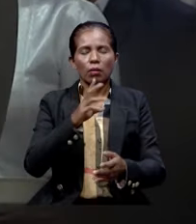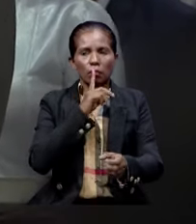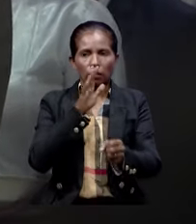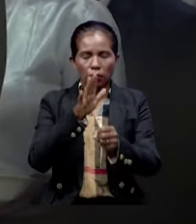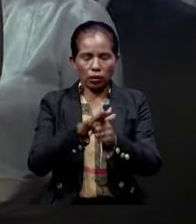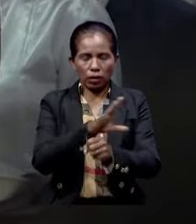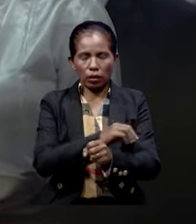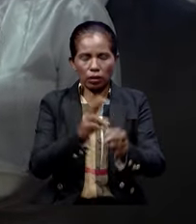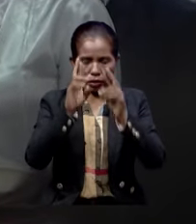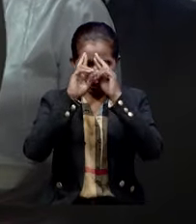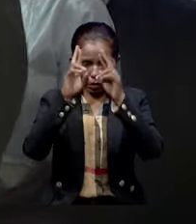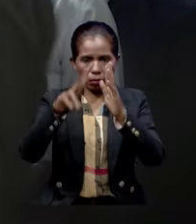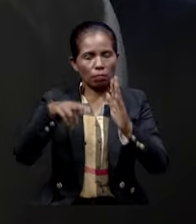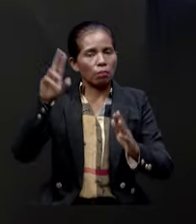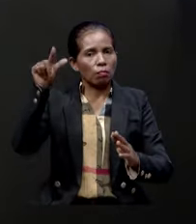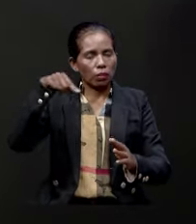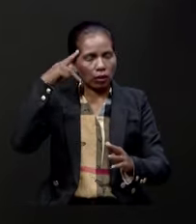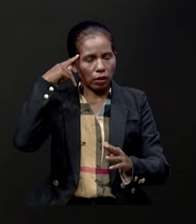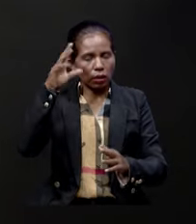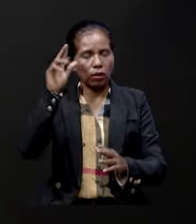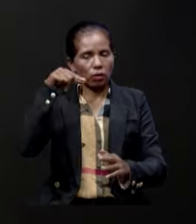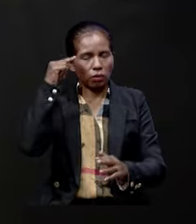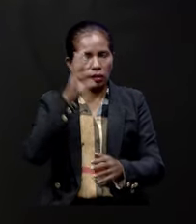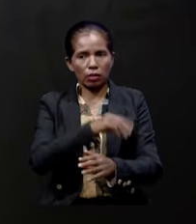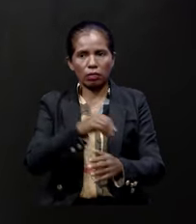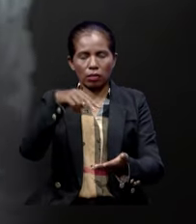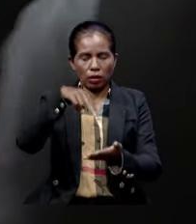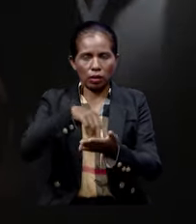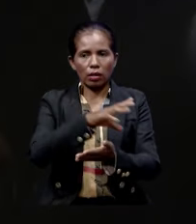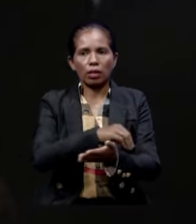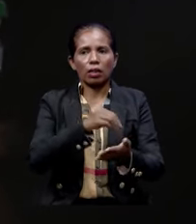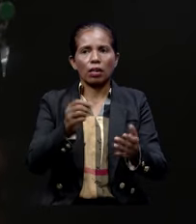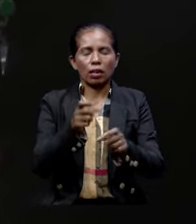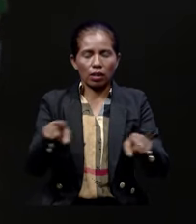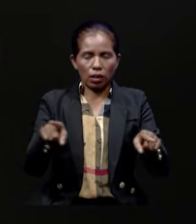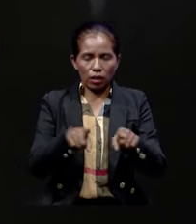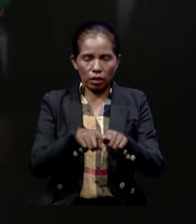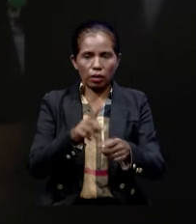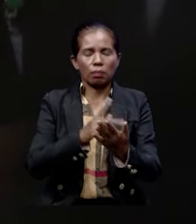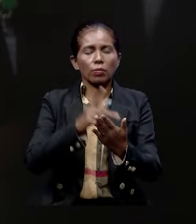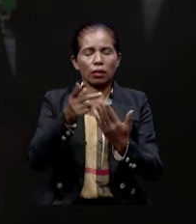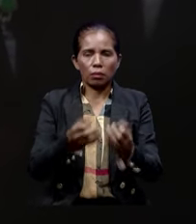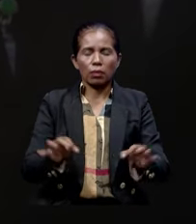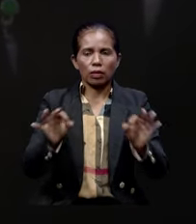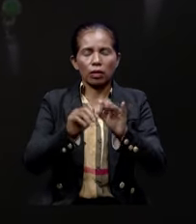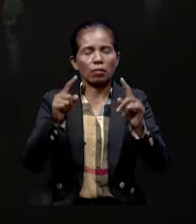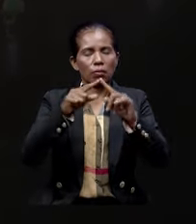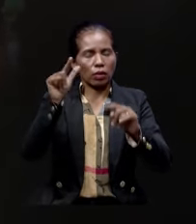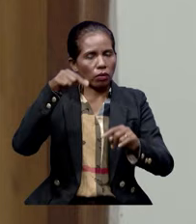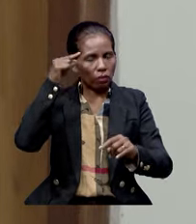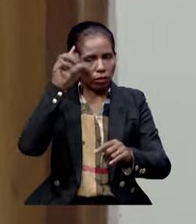obedece à política governamental, que realiza programa de descentralização, nebe macanesa nos programa essencial para o governo da